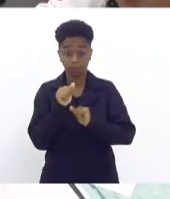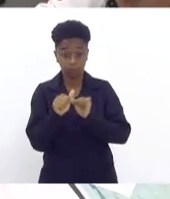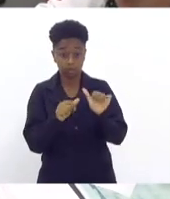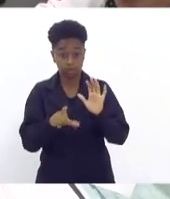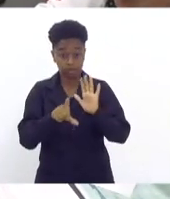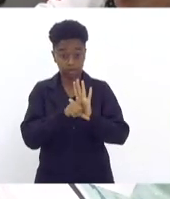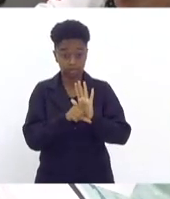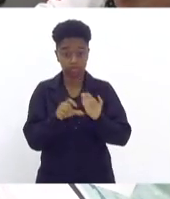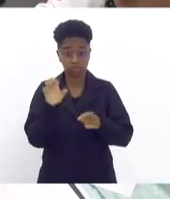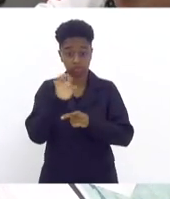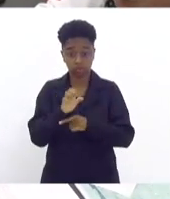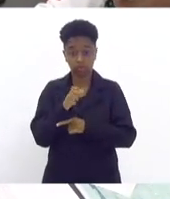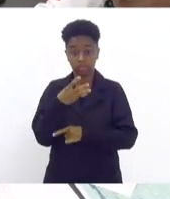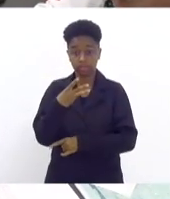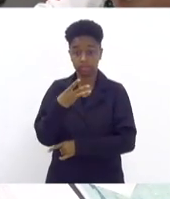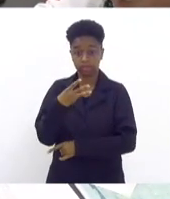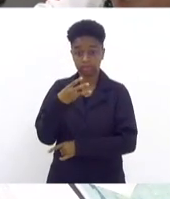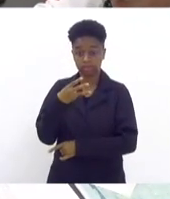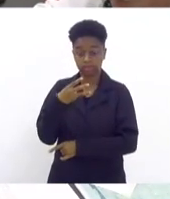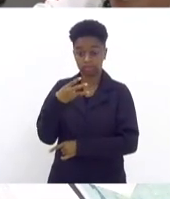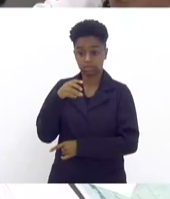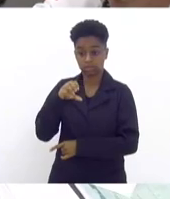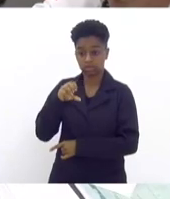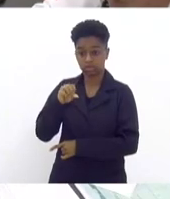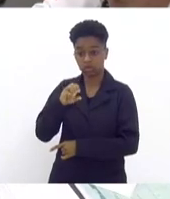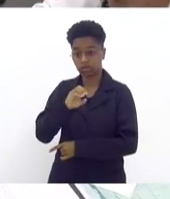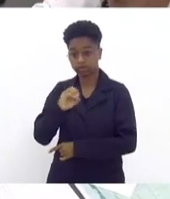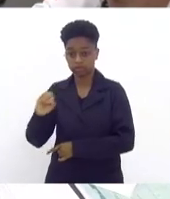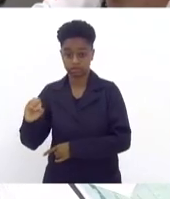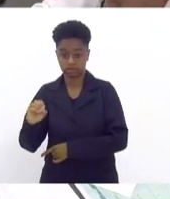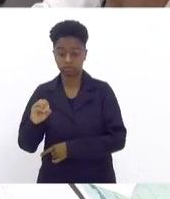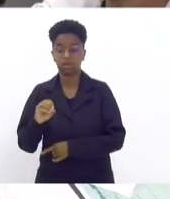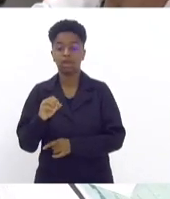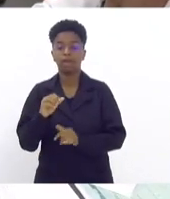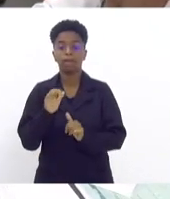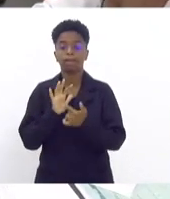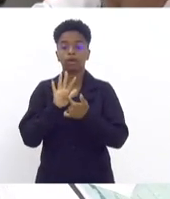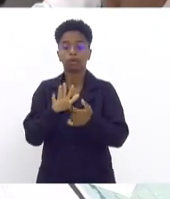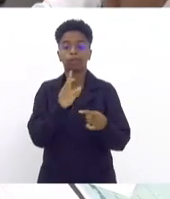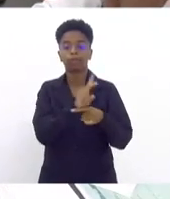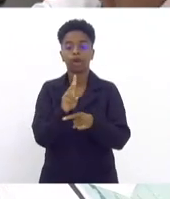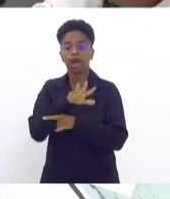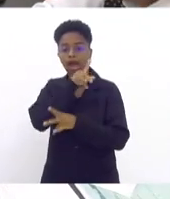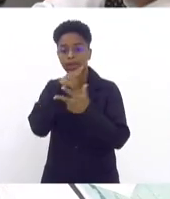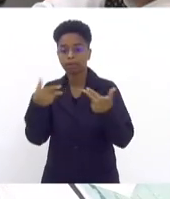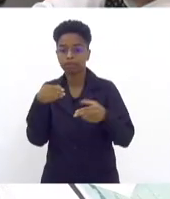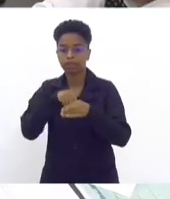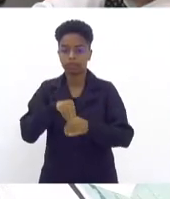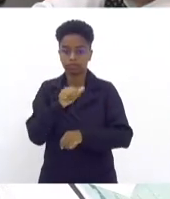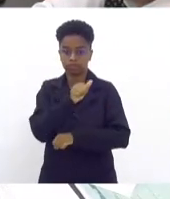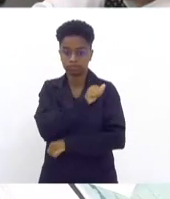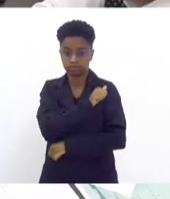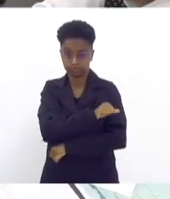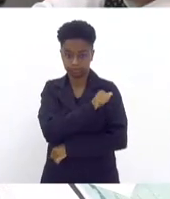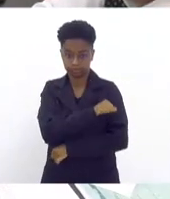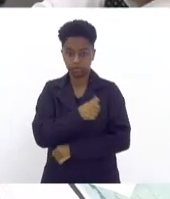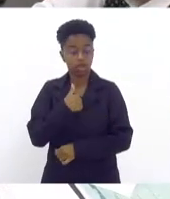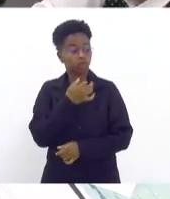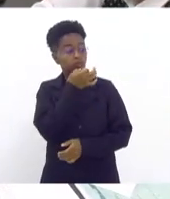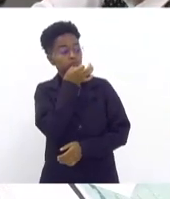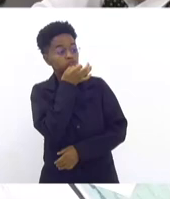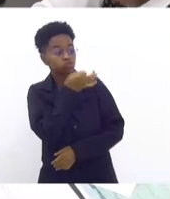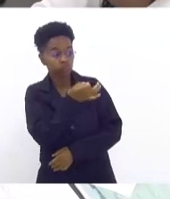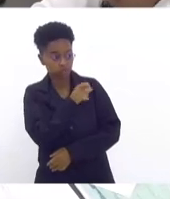Estadual 3.900. Presidente, que institui o Código de Proteção aos Animais no Estado do Rio de Janeiro. Eu queria fazer uma sugestão à Vossa